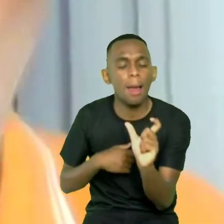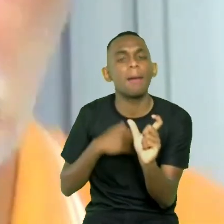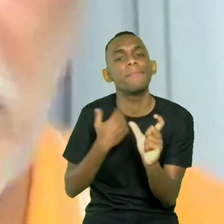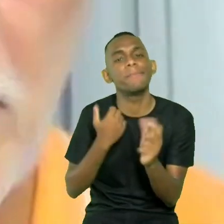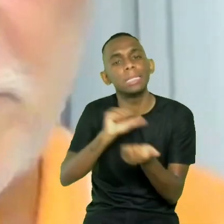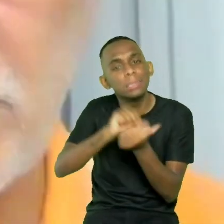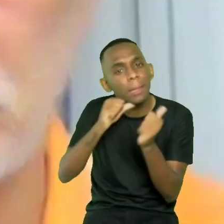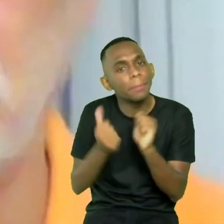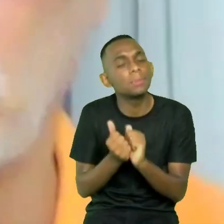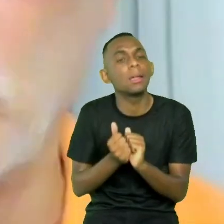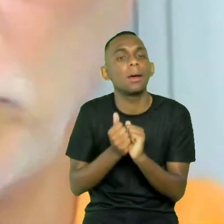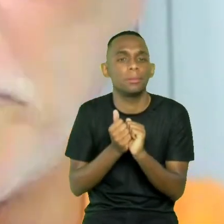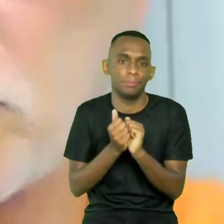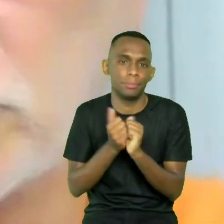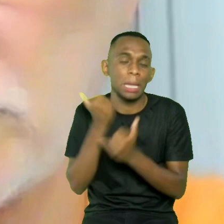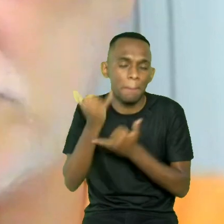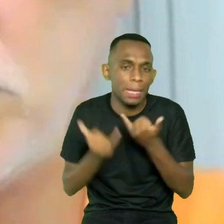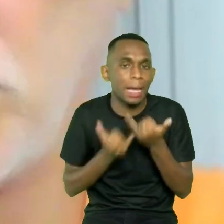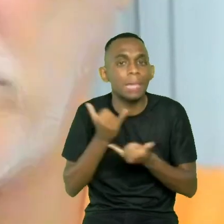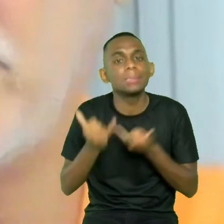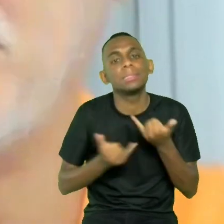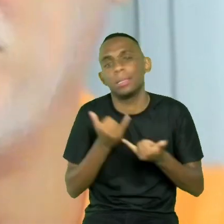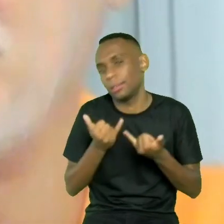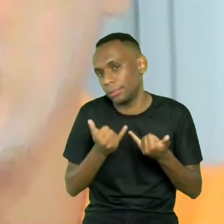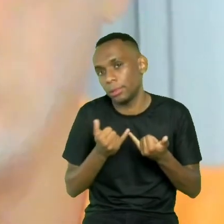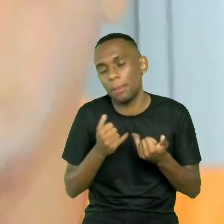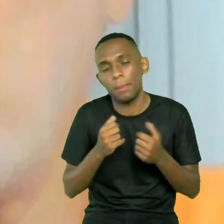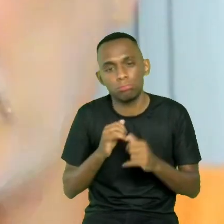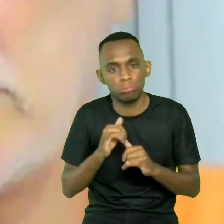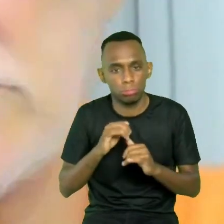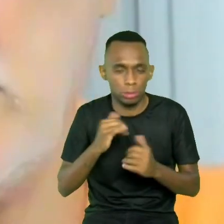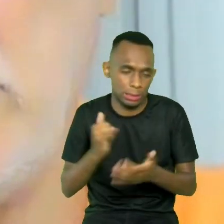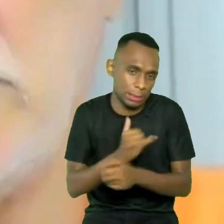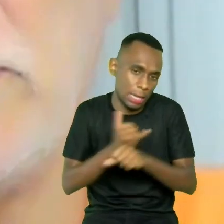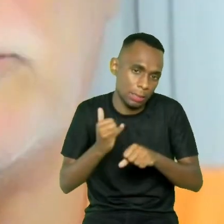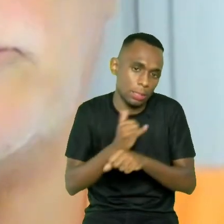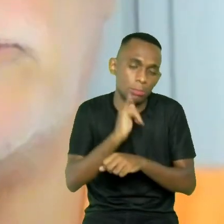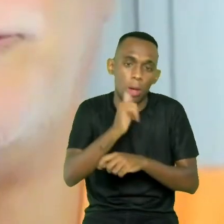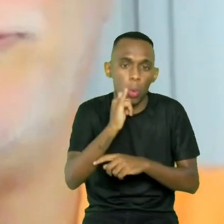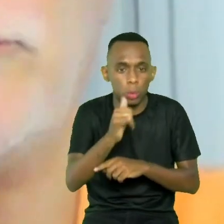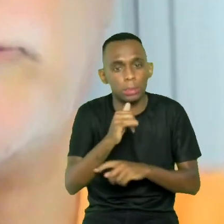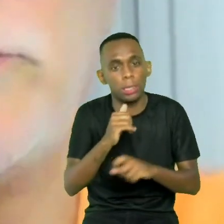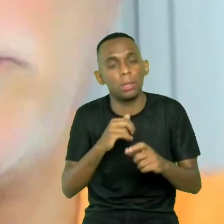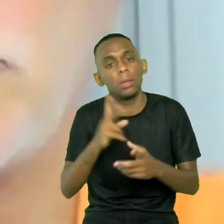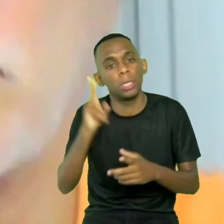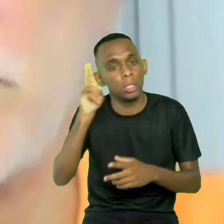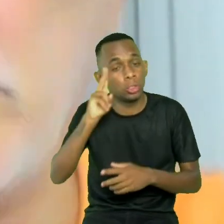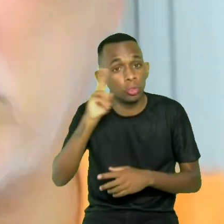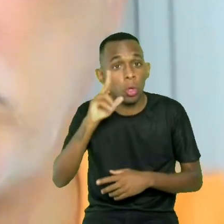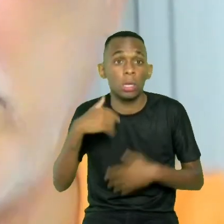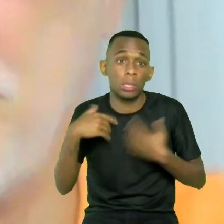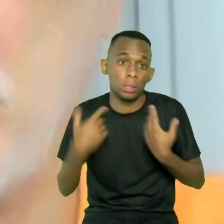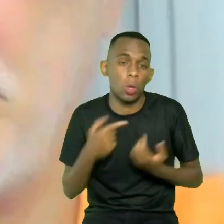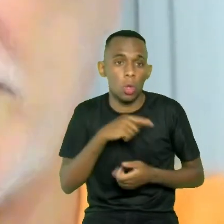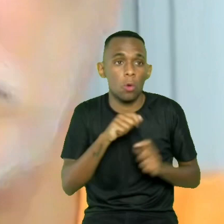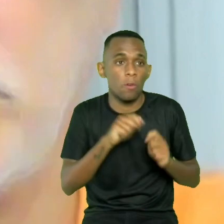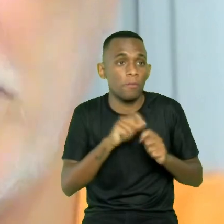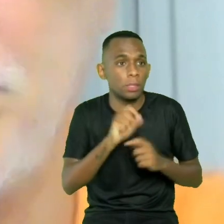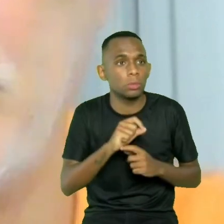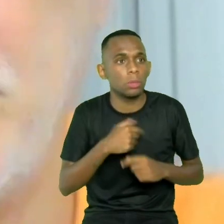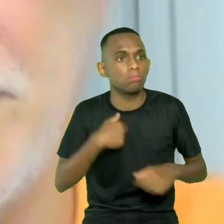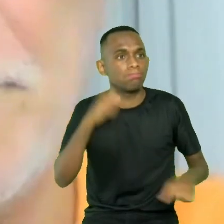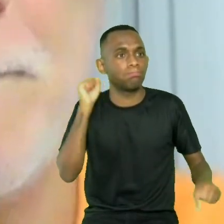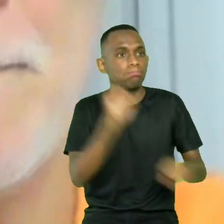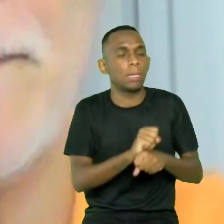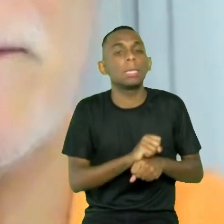a abordagem que eu escolho para contar uma história. Essa aí, eu fiz o seguinte, eu congelei o tempo, eu parei o